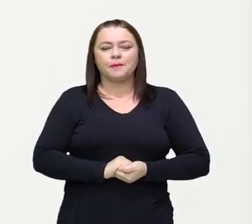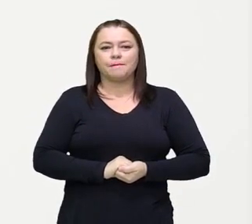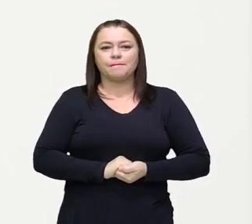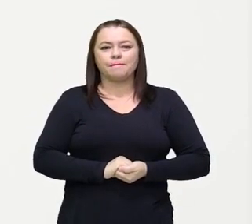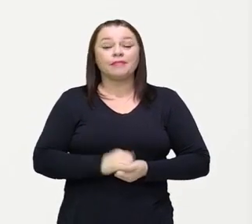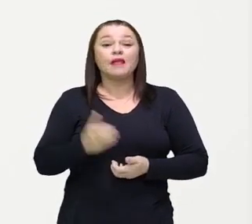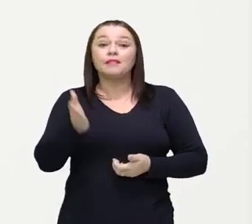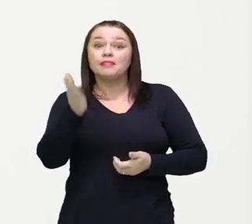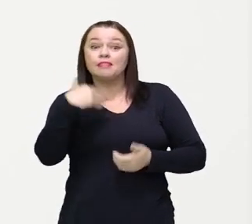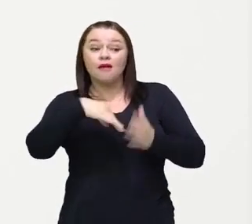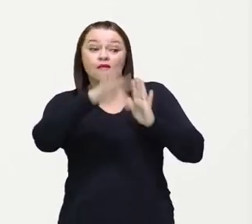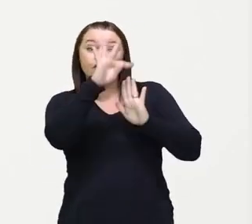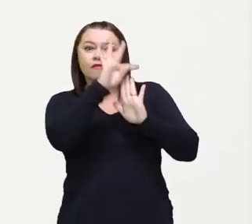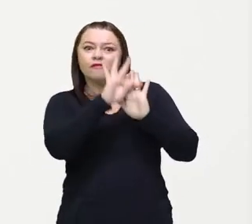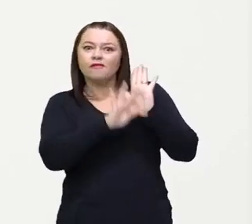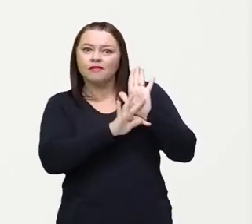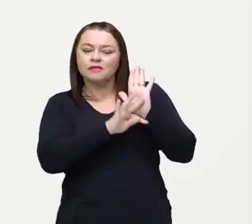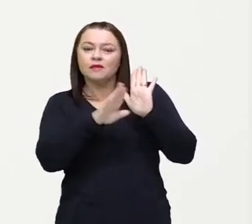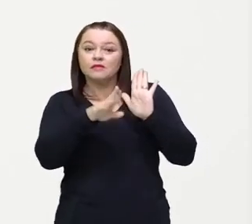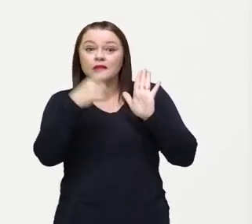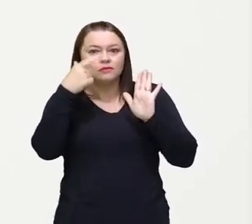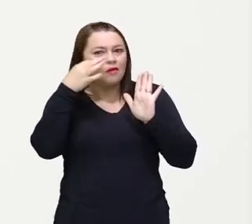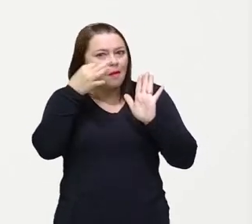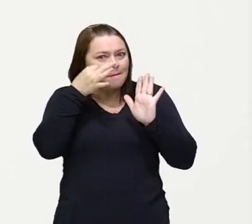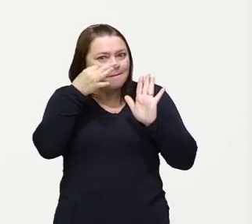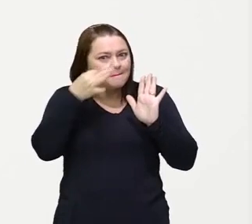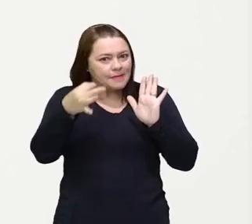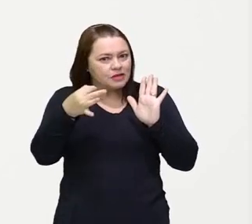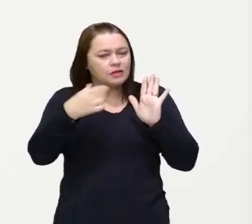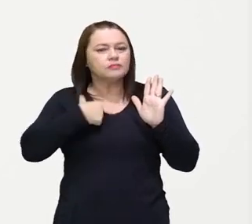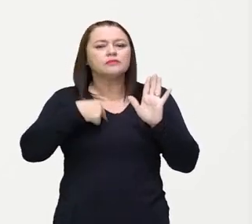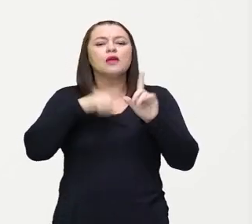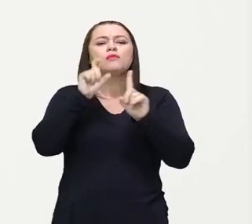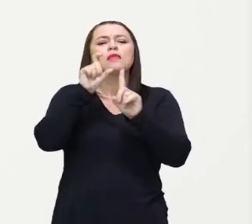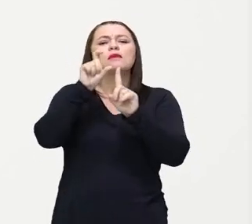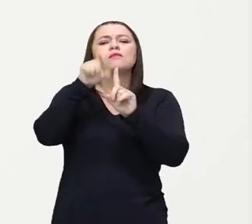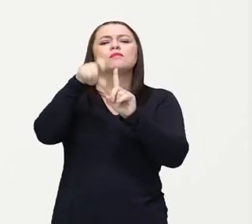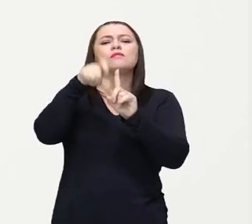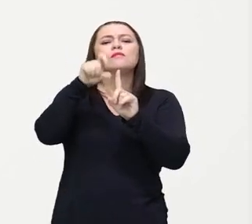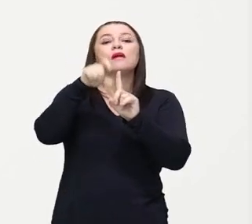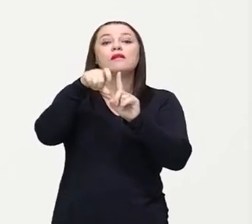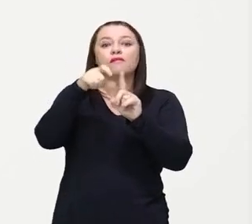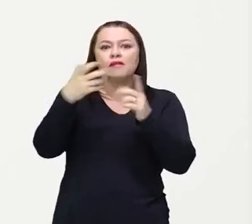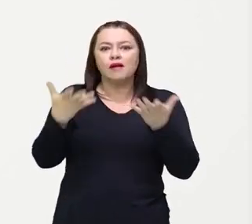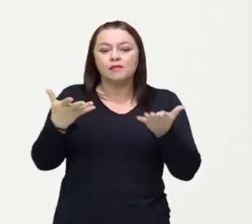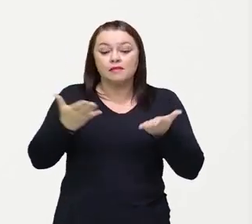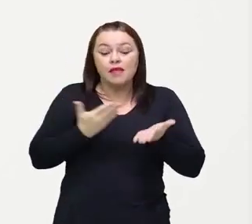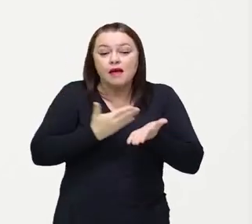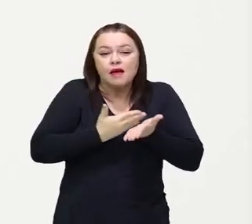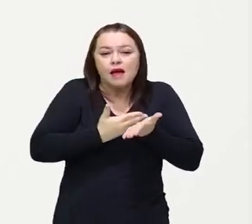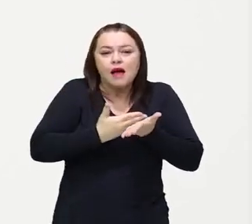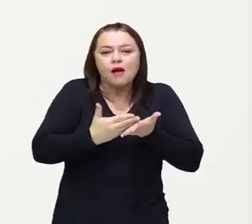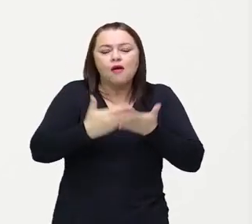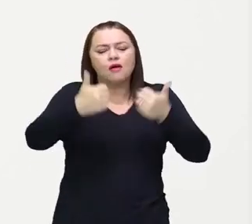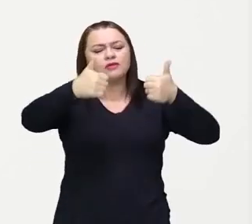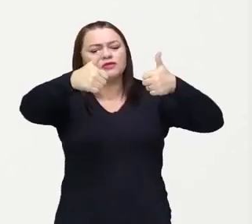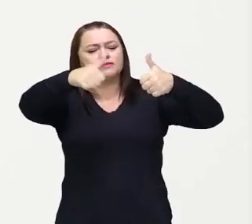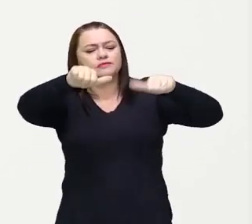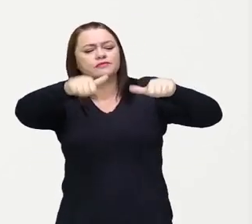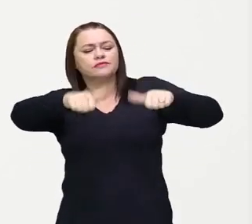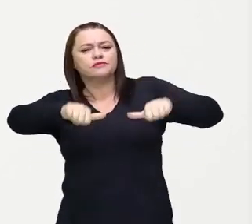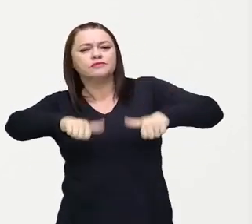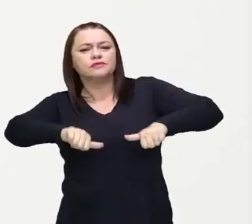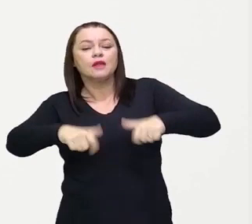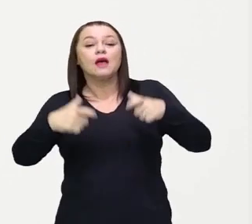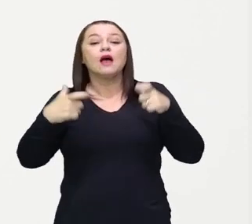Vamos ao texto. Olha só, gente, aqui eu tenho uma fábula. A partir de agora, nós vamos analisar